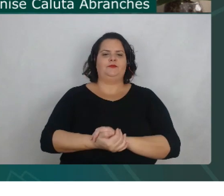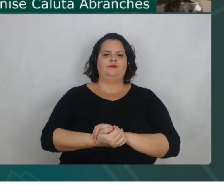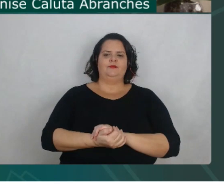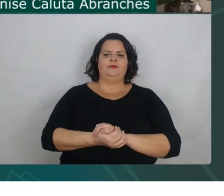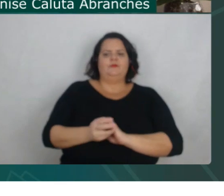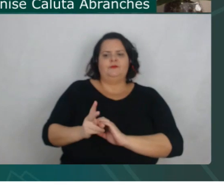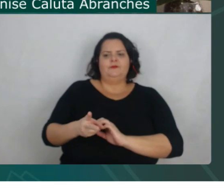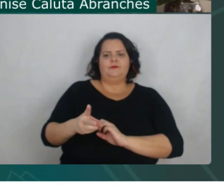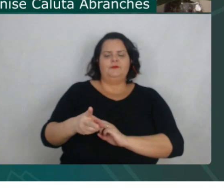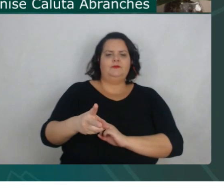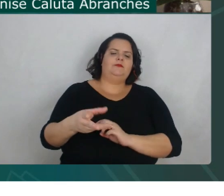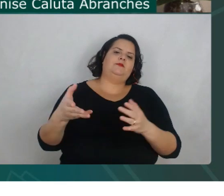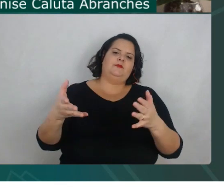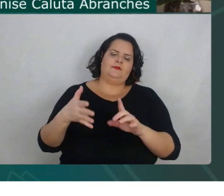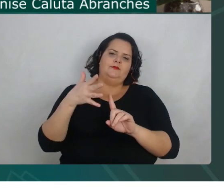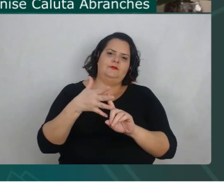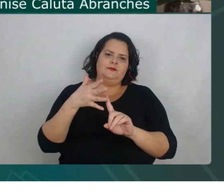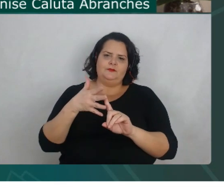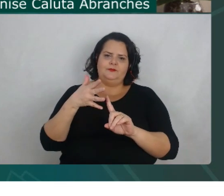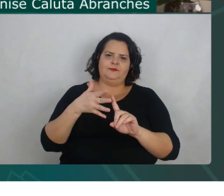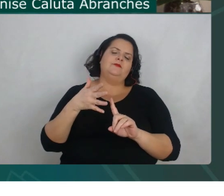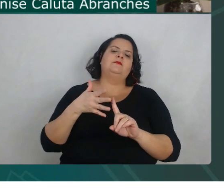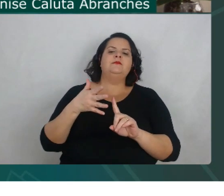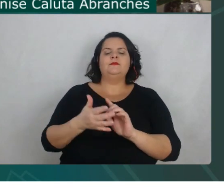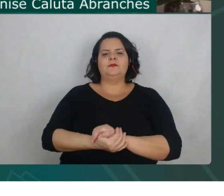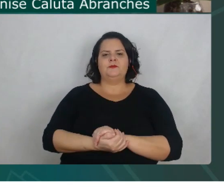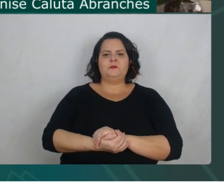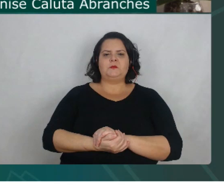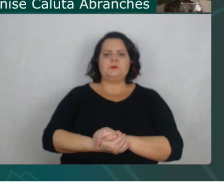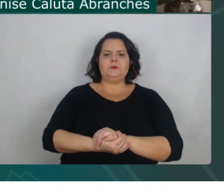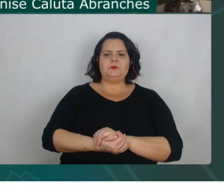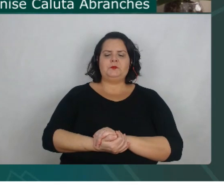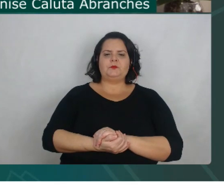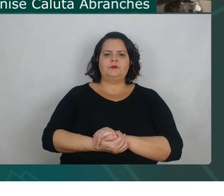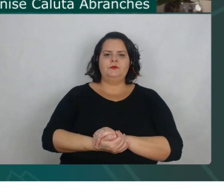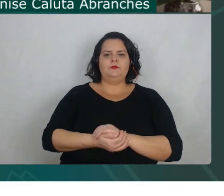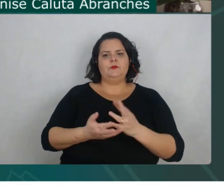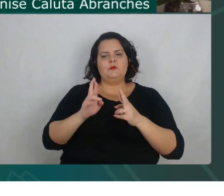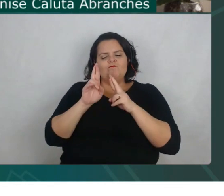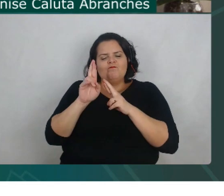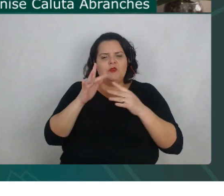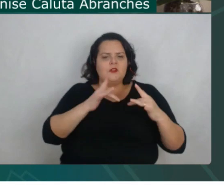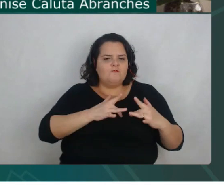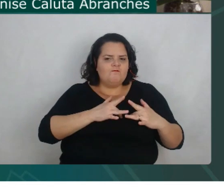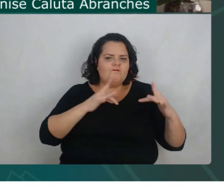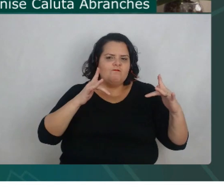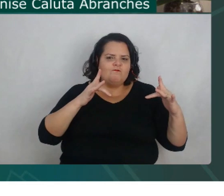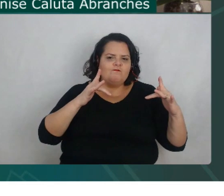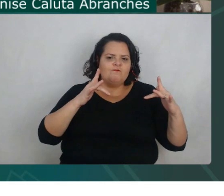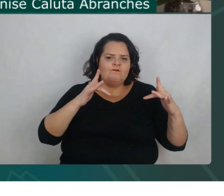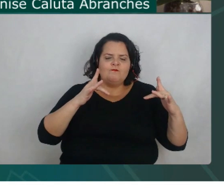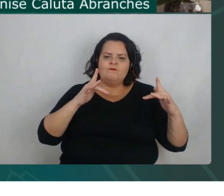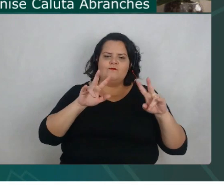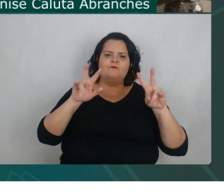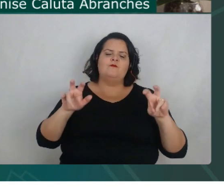à nossa mesa e falando de esperança e solidariedade também, eu tenho o